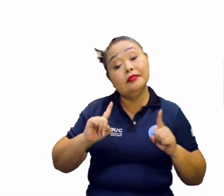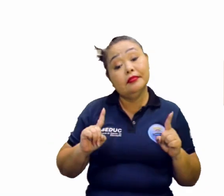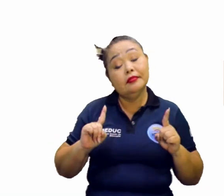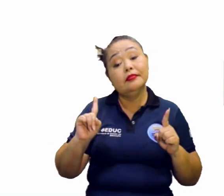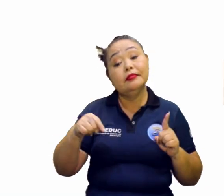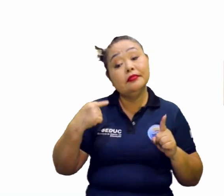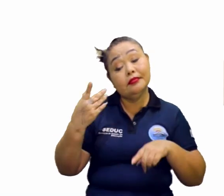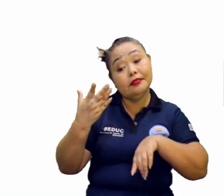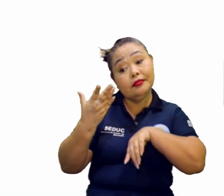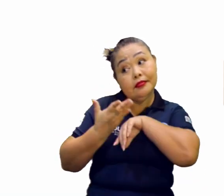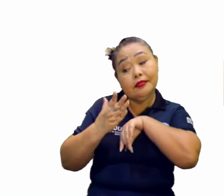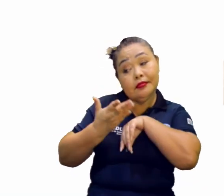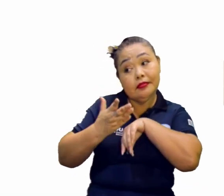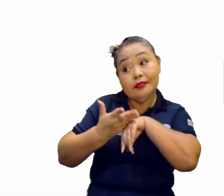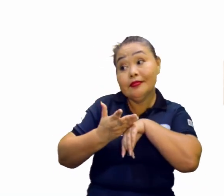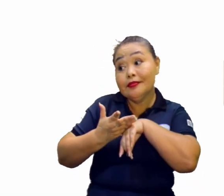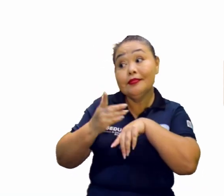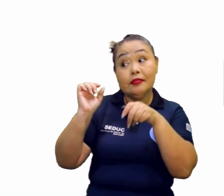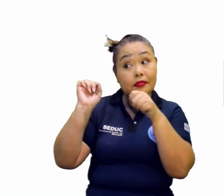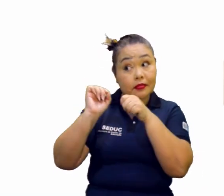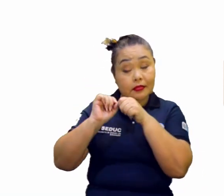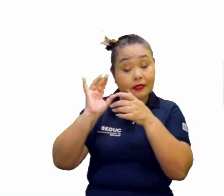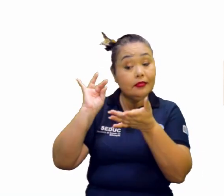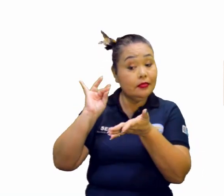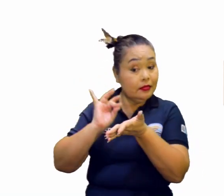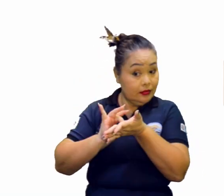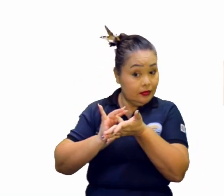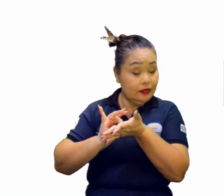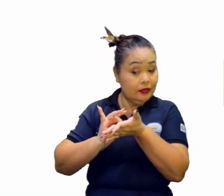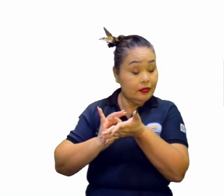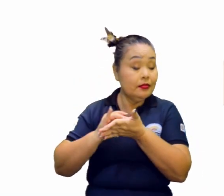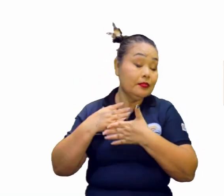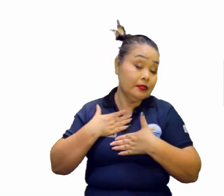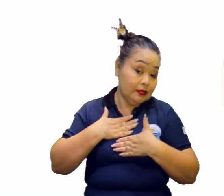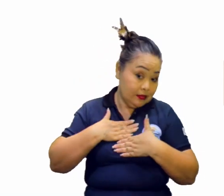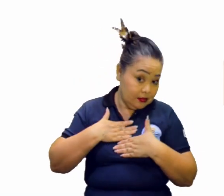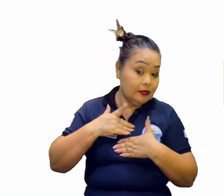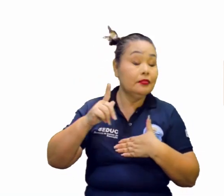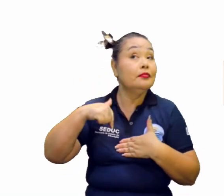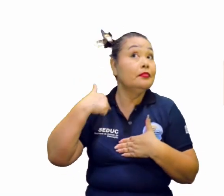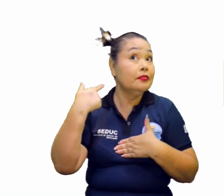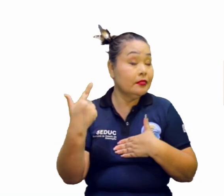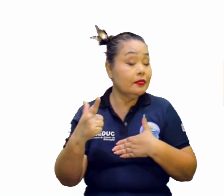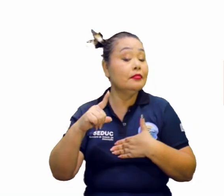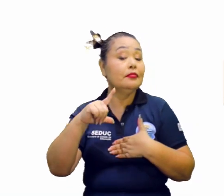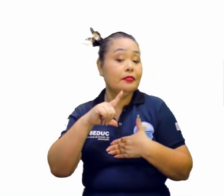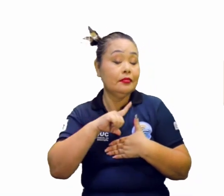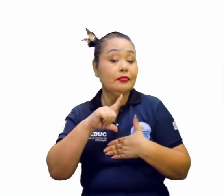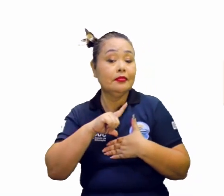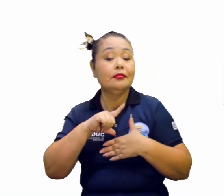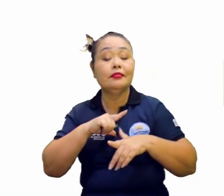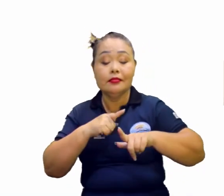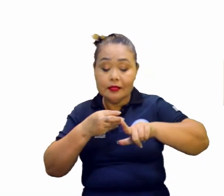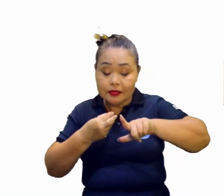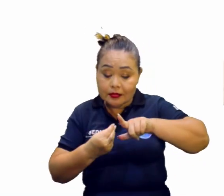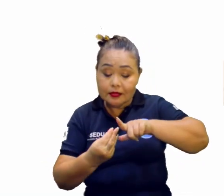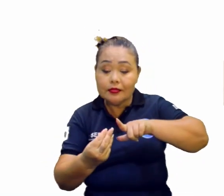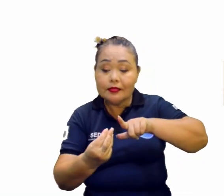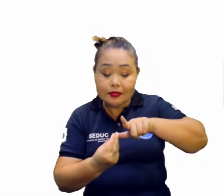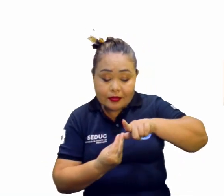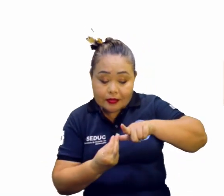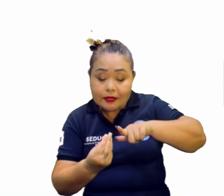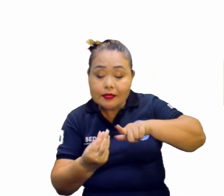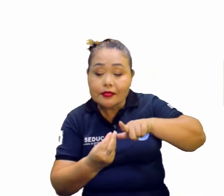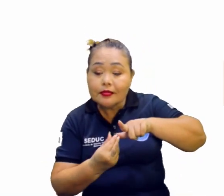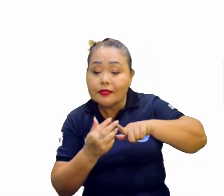não se realizar de forma satisfatória, aí a gente vem com o processo de adubação. Toda a fertilidade